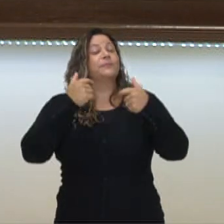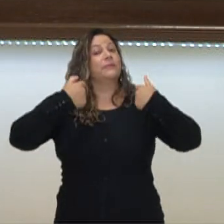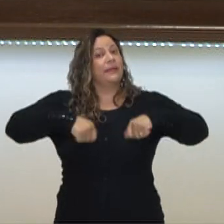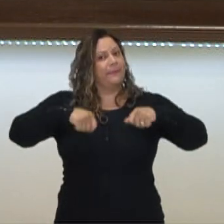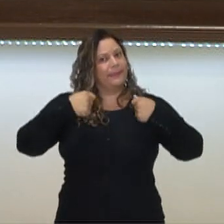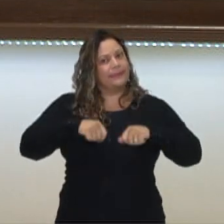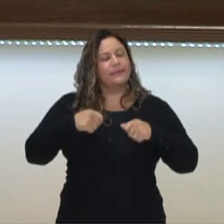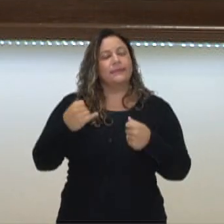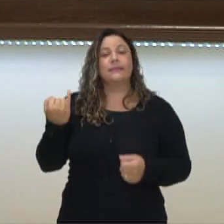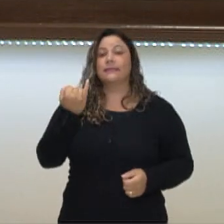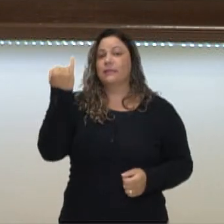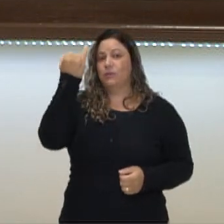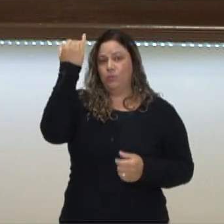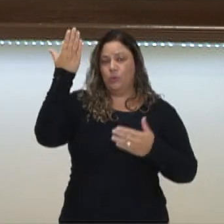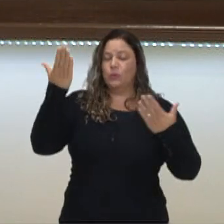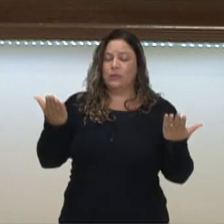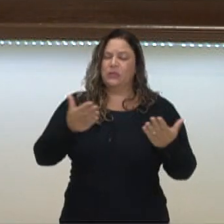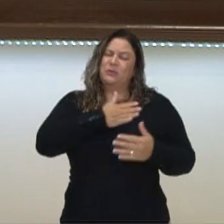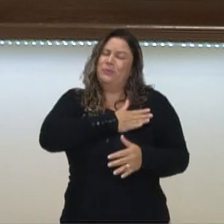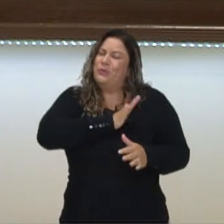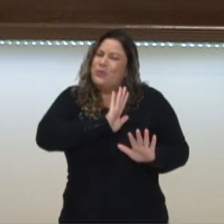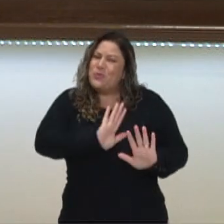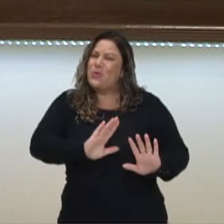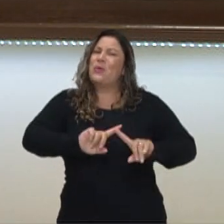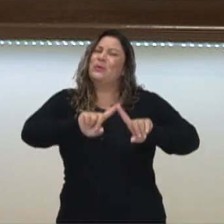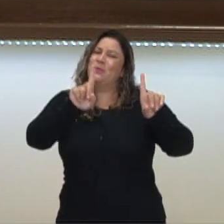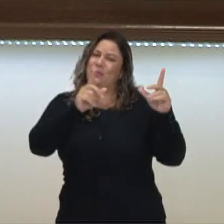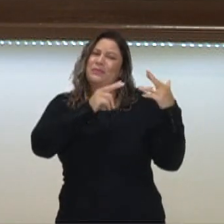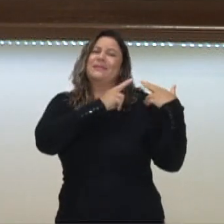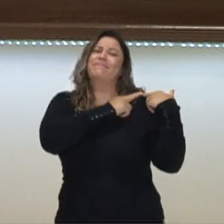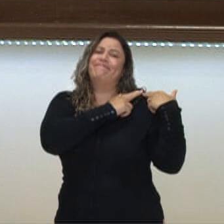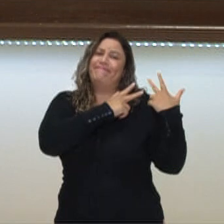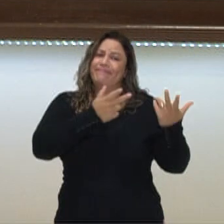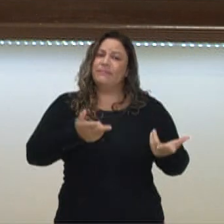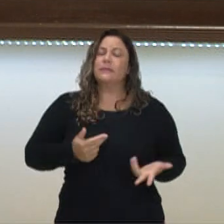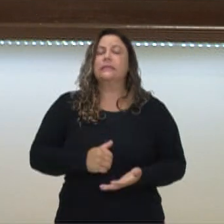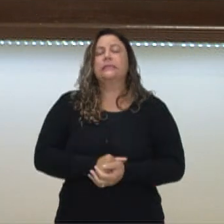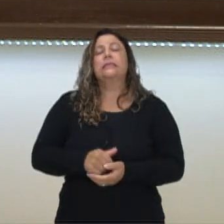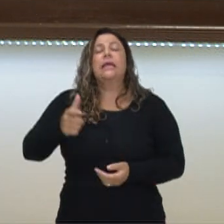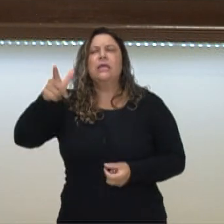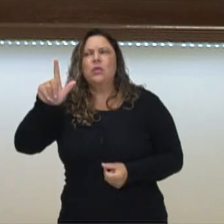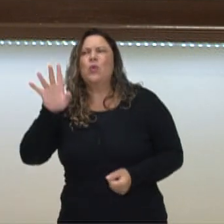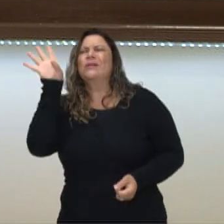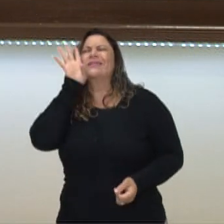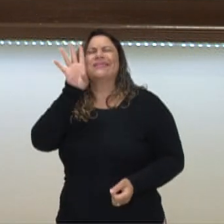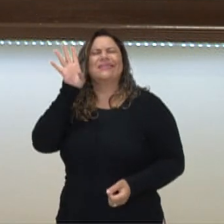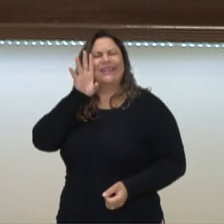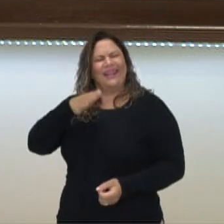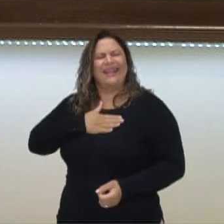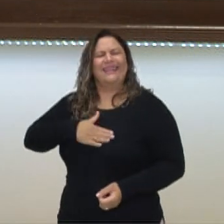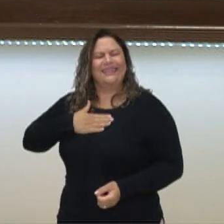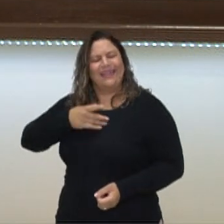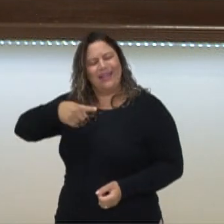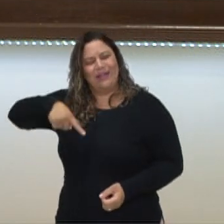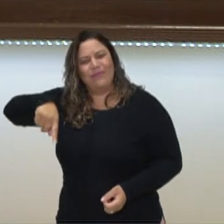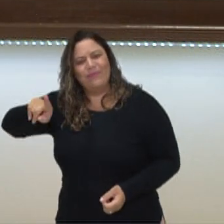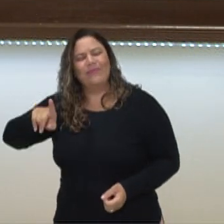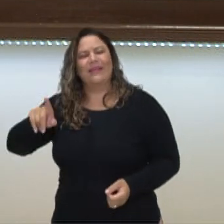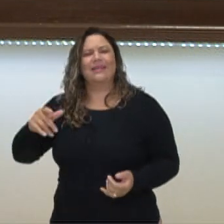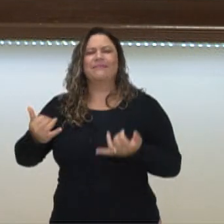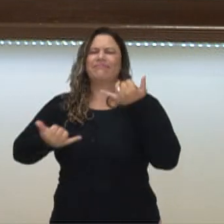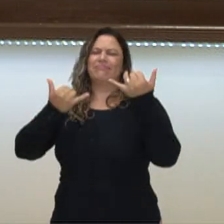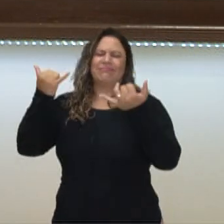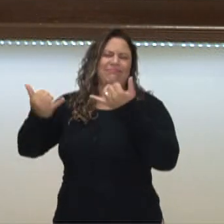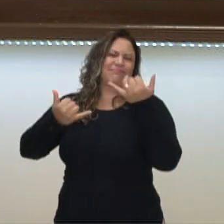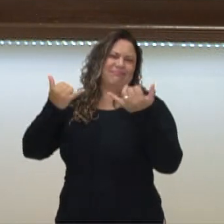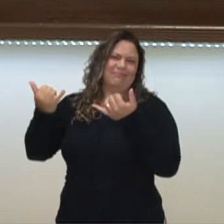são necessárias, por mais que a gente não goste muito, mas tem aquelas que a gente faz porque é legal, porque a gente se diverte, porque a